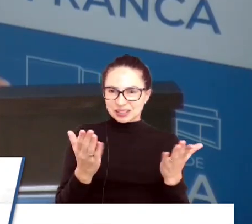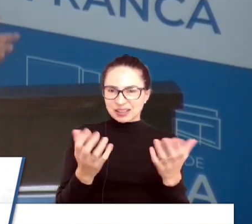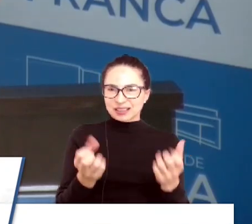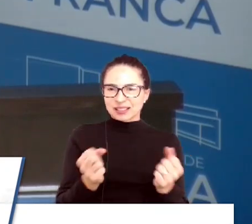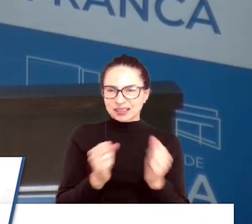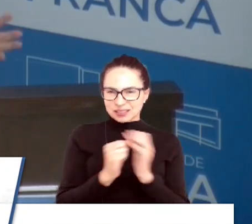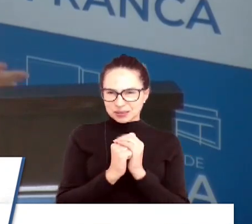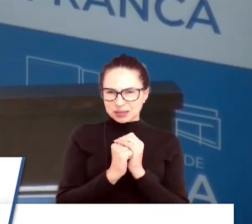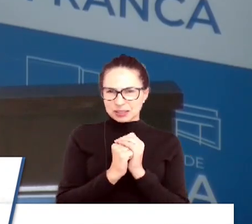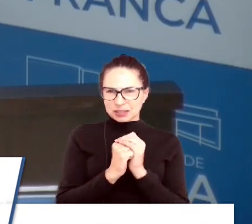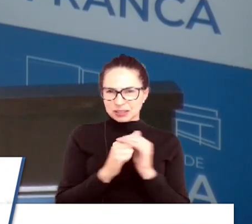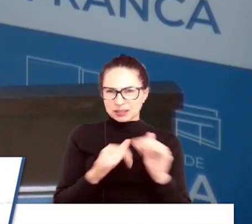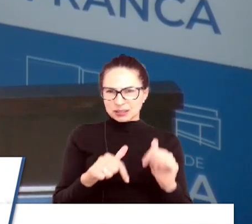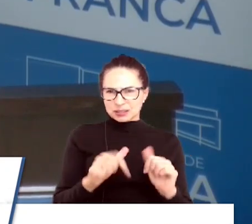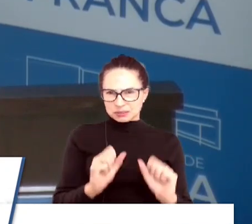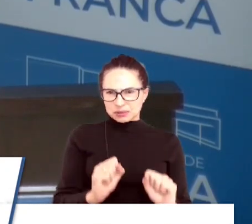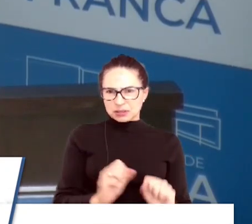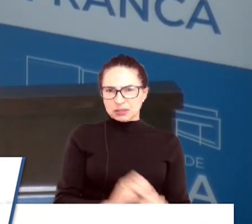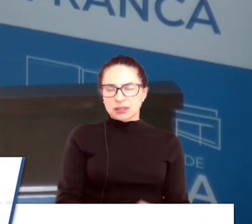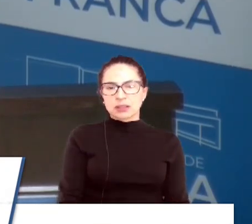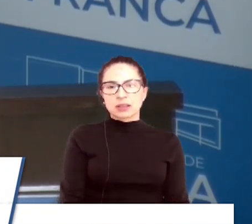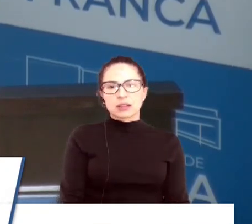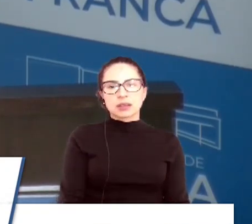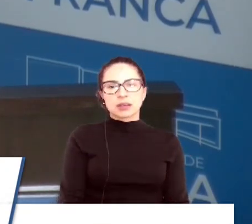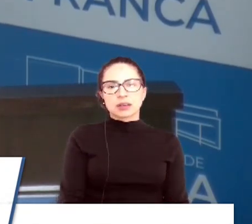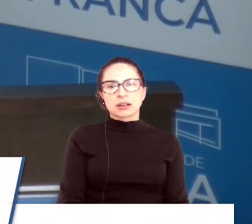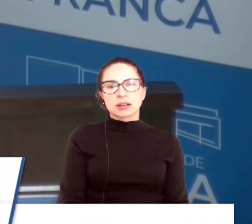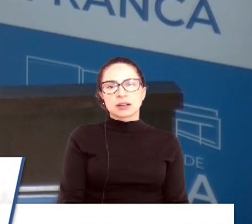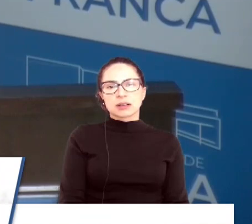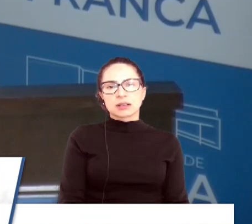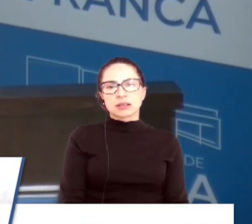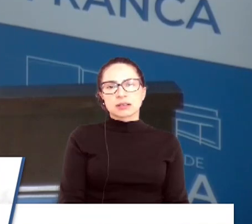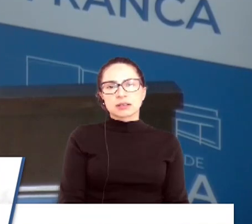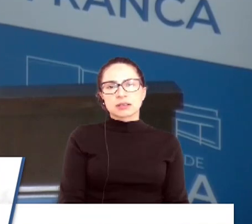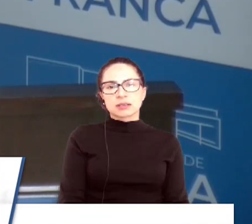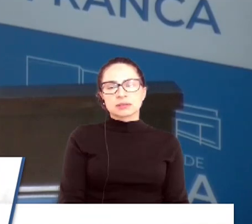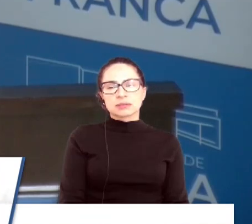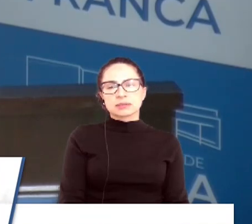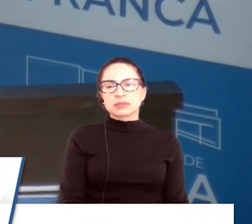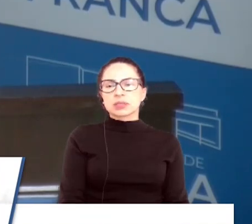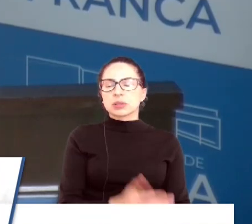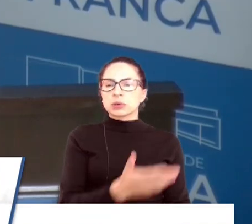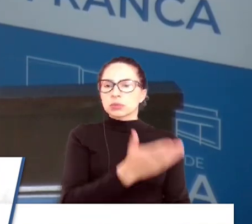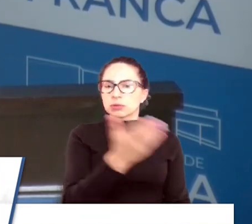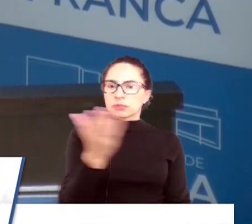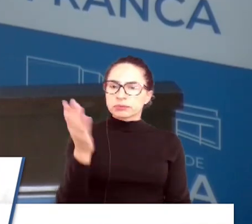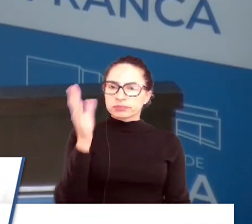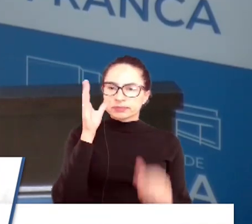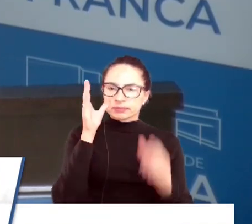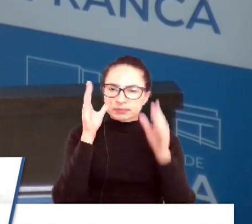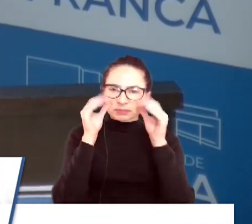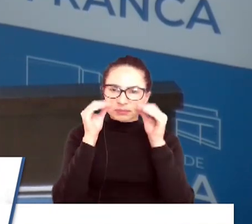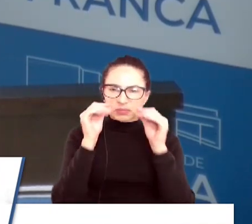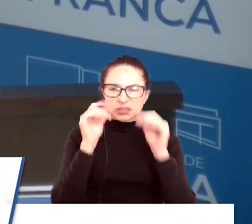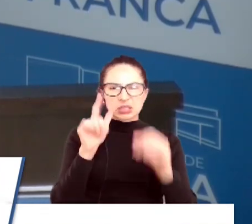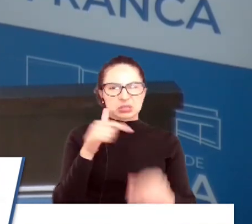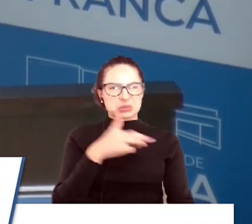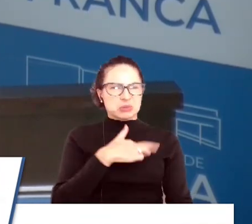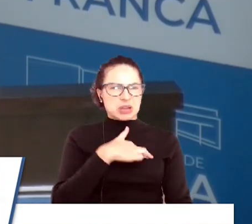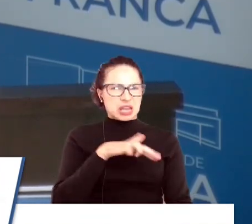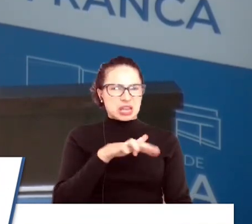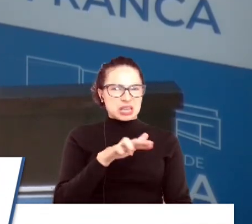oração nesse lugar? Sim. Sim? Feche teus olhos, então. Não é religião que